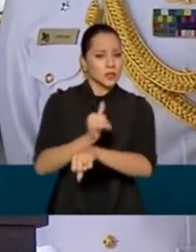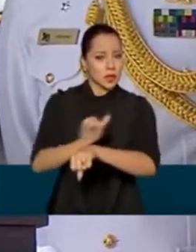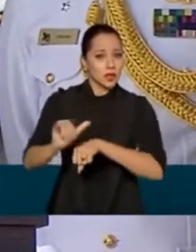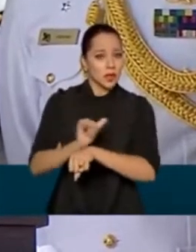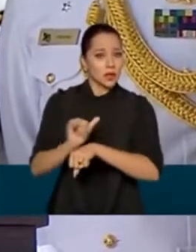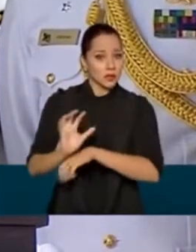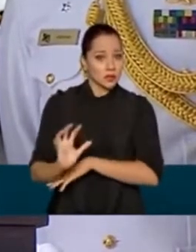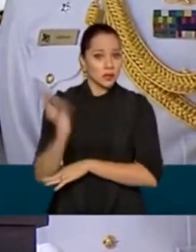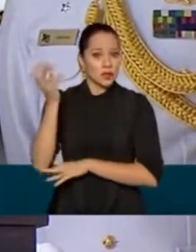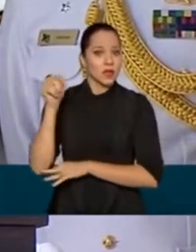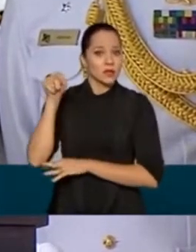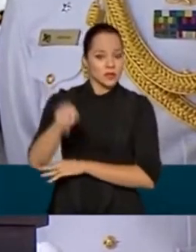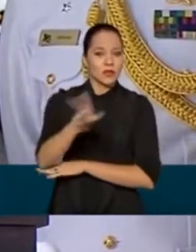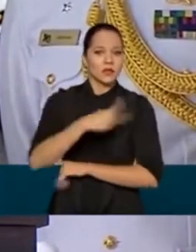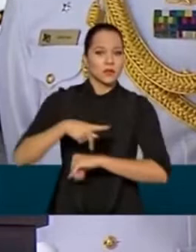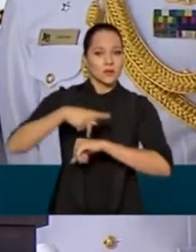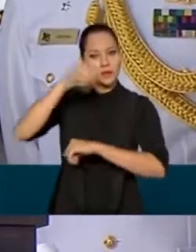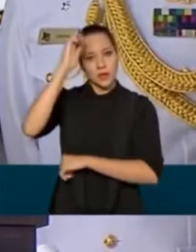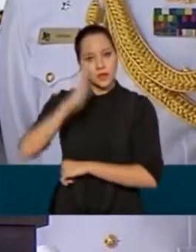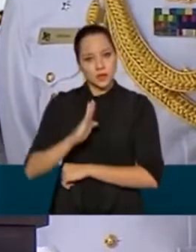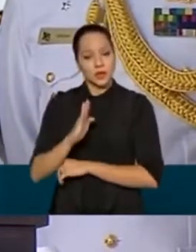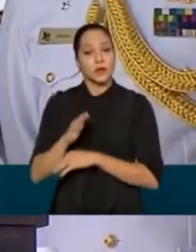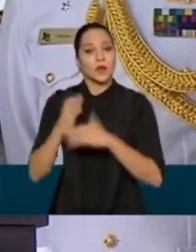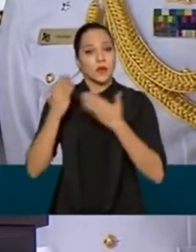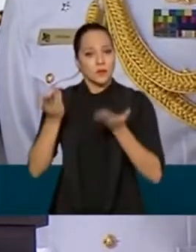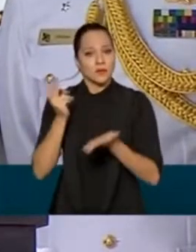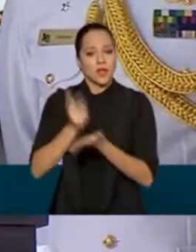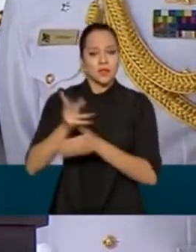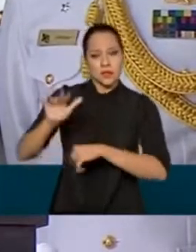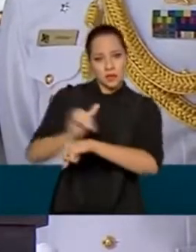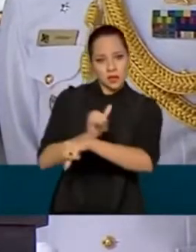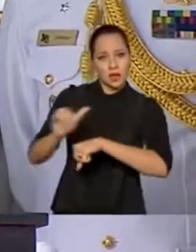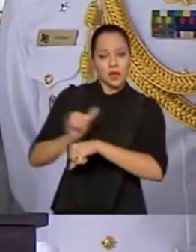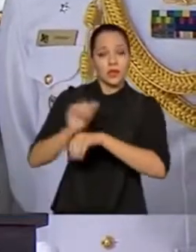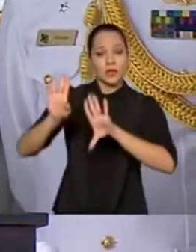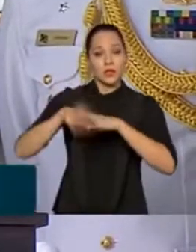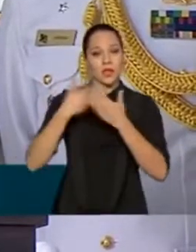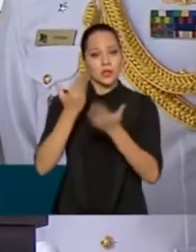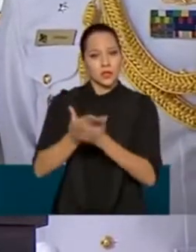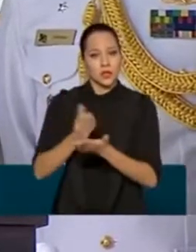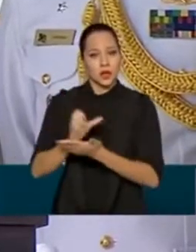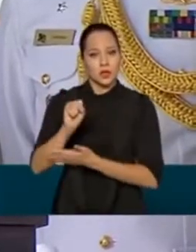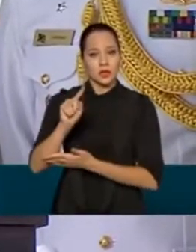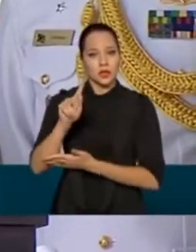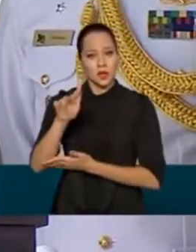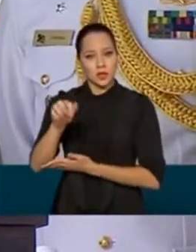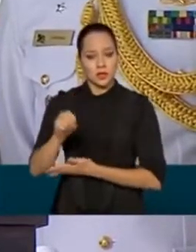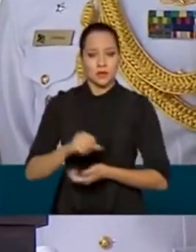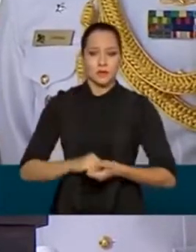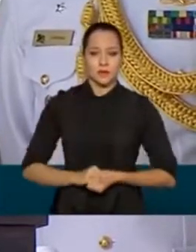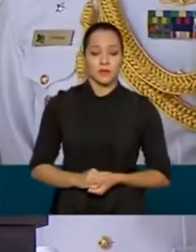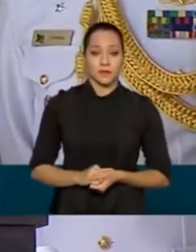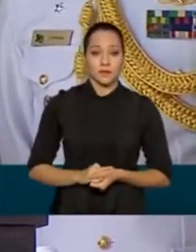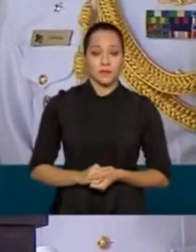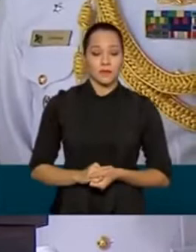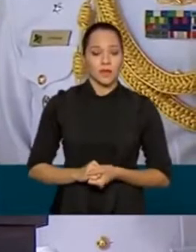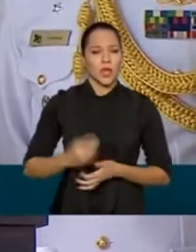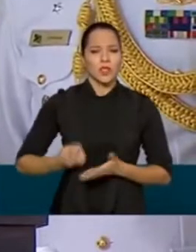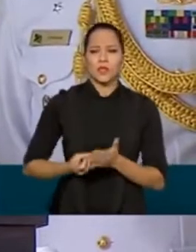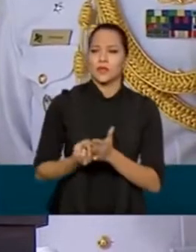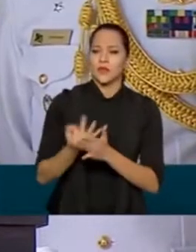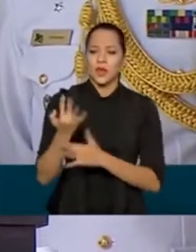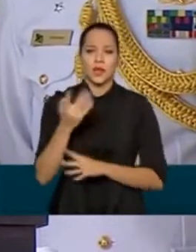caso de nosso país, desde a matriz estratégica da Escola de Sagres, onde, dentre